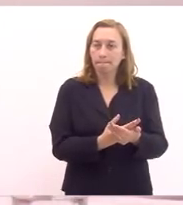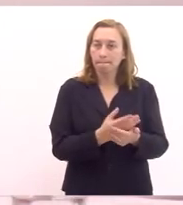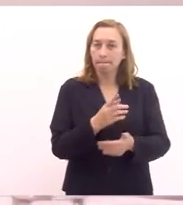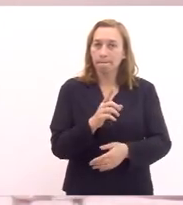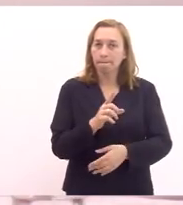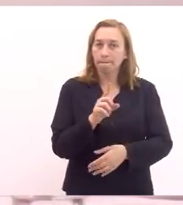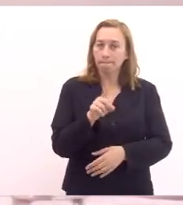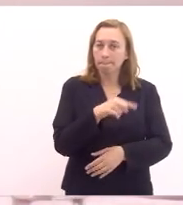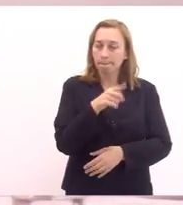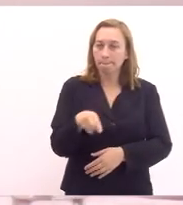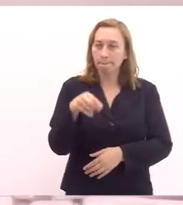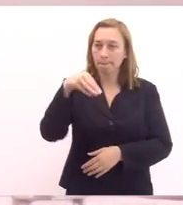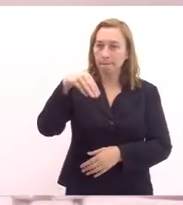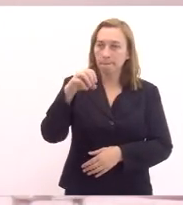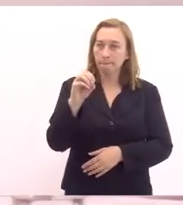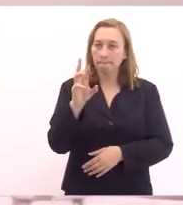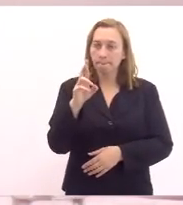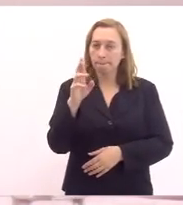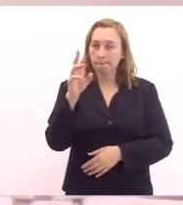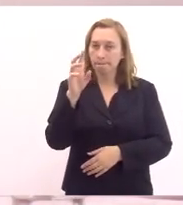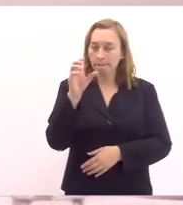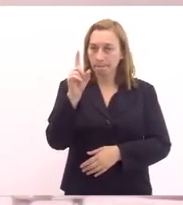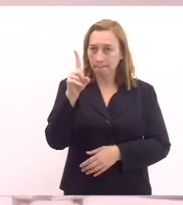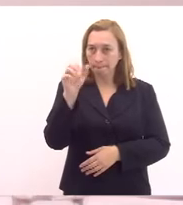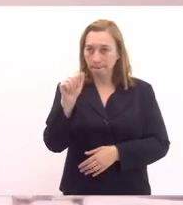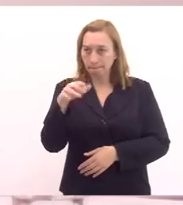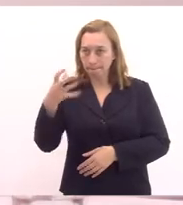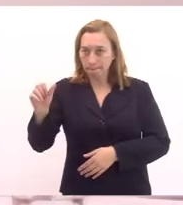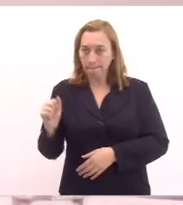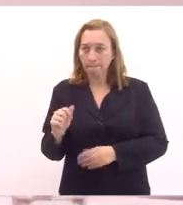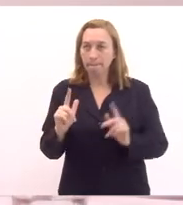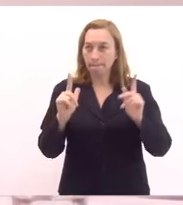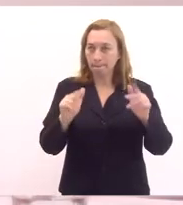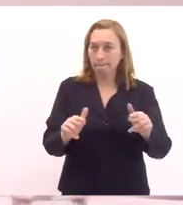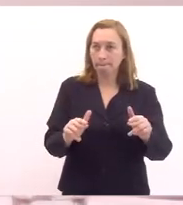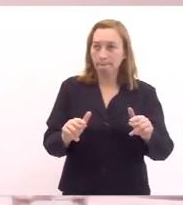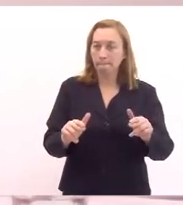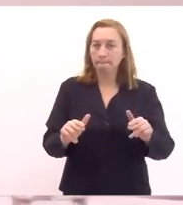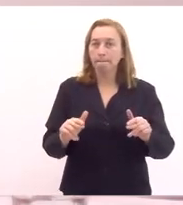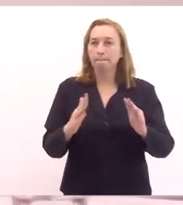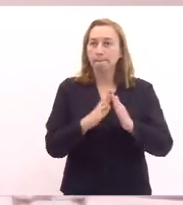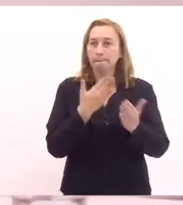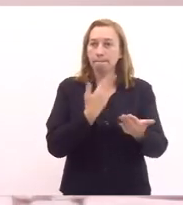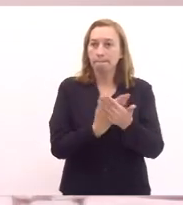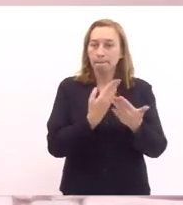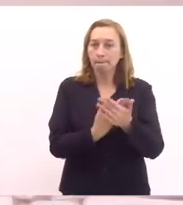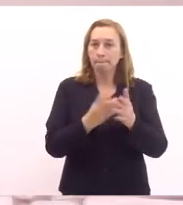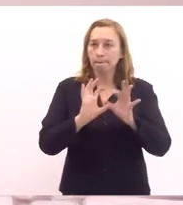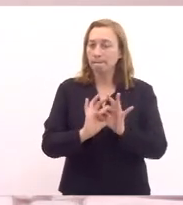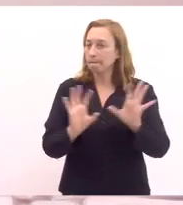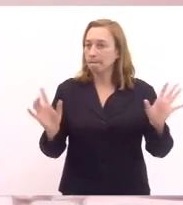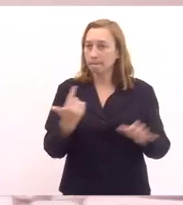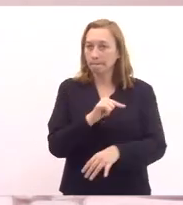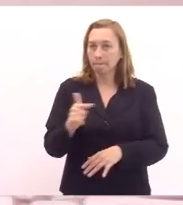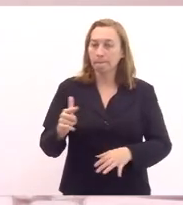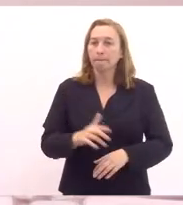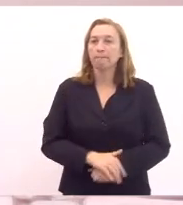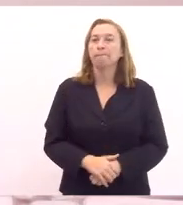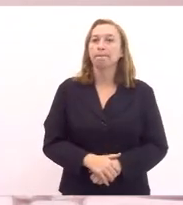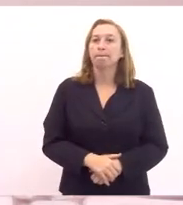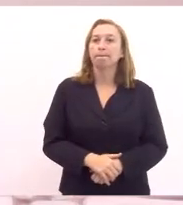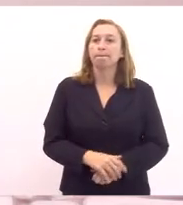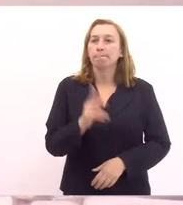que ali exatamente o contrário da chamada escola sem partido que aparentemente a escola sem Liberdade da escola sem bordar seu diz o seguinte